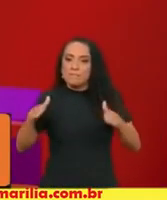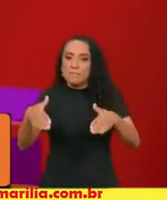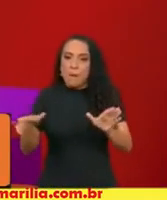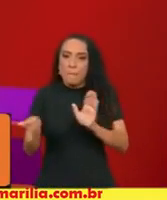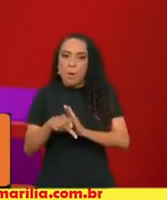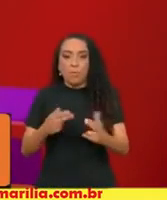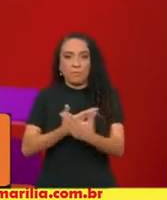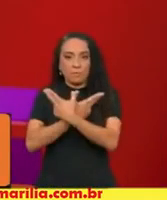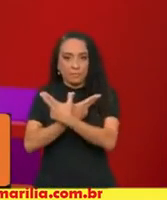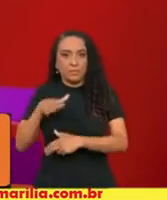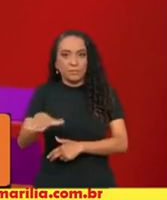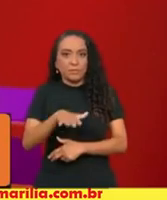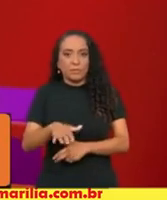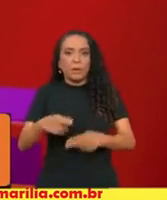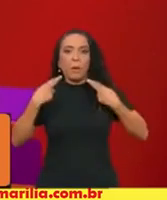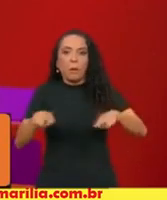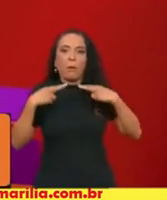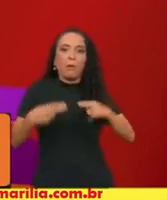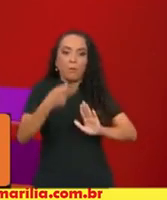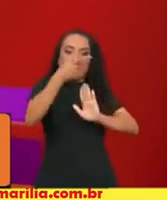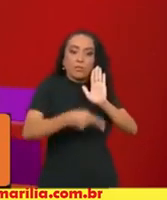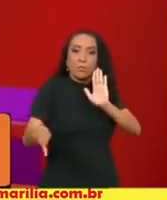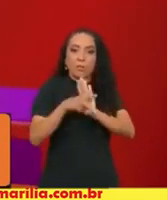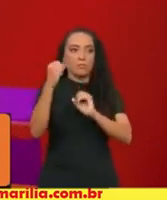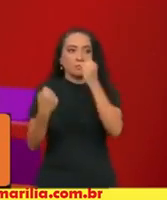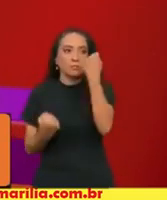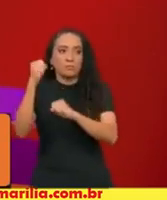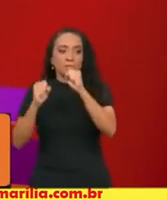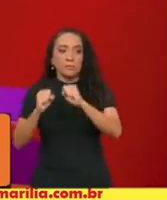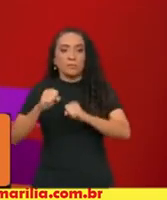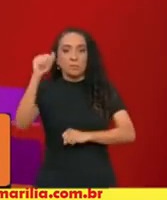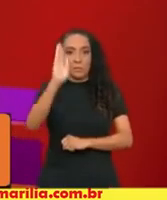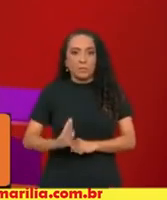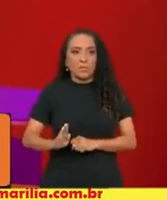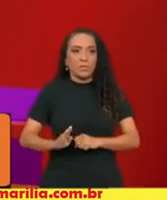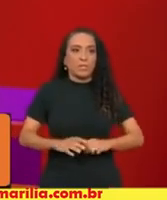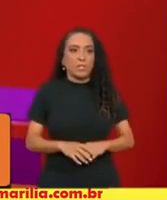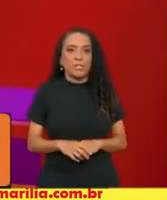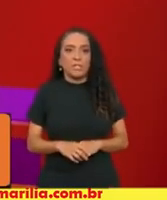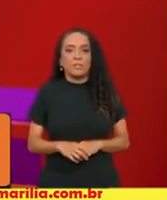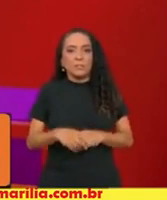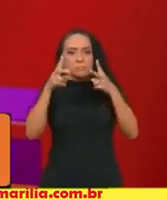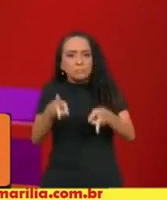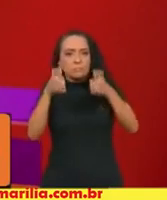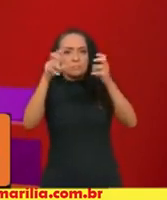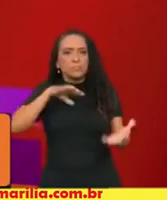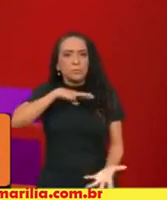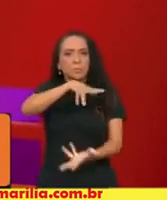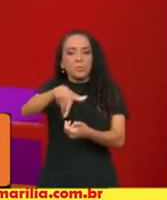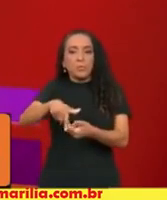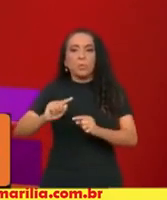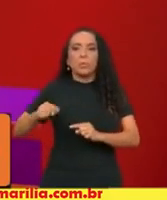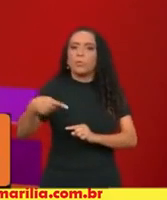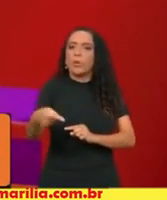Forças Armadas, reivindica um projeto industrial para o país. Eles enxergam o mundo, né, a partir